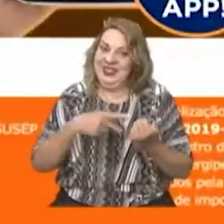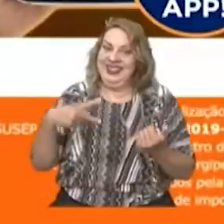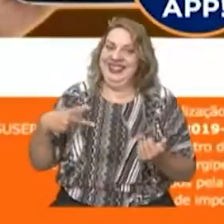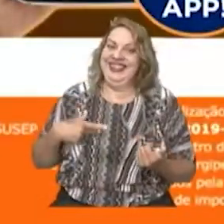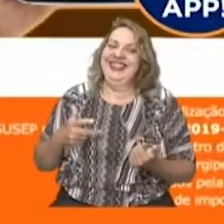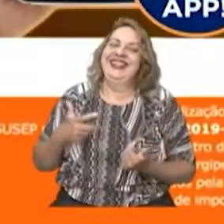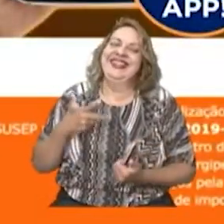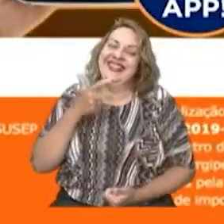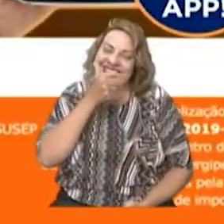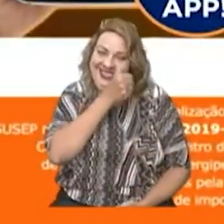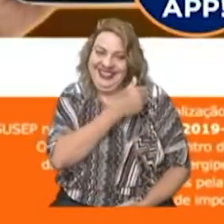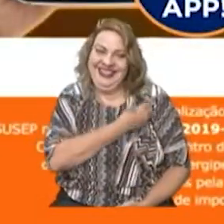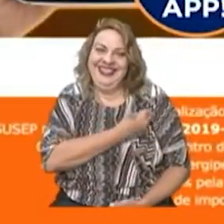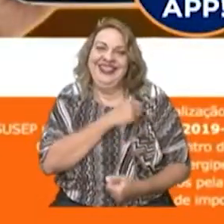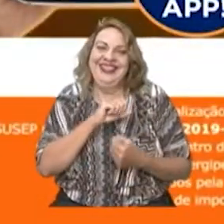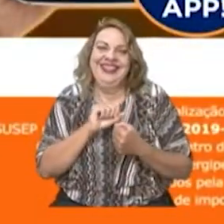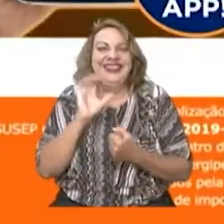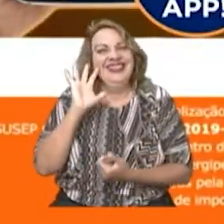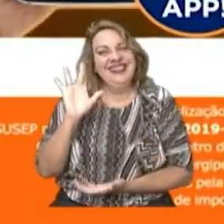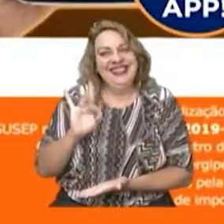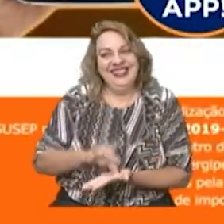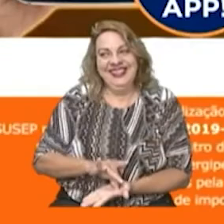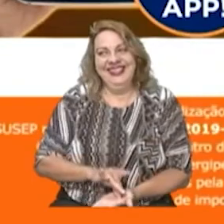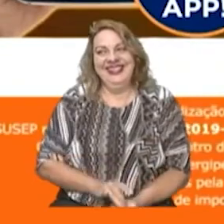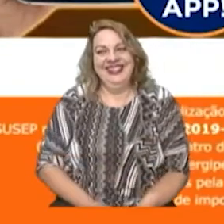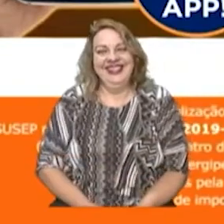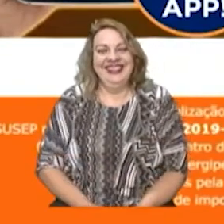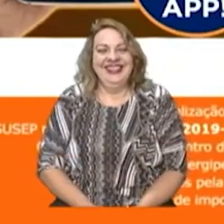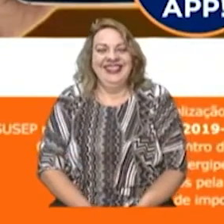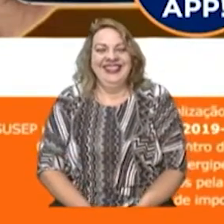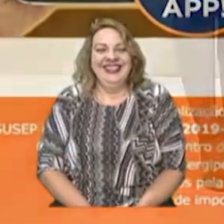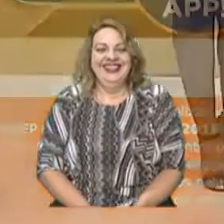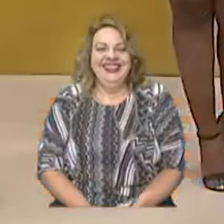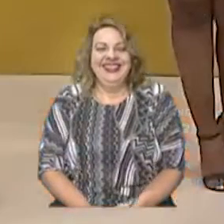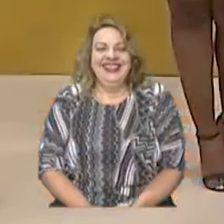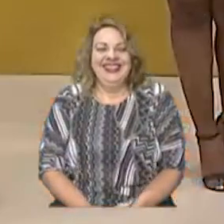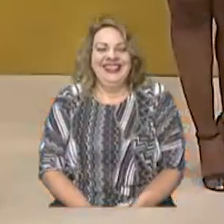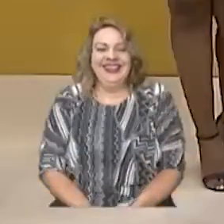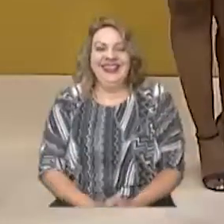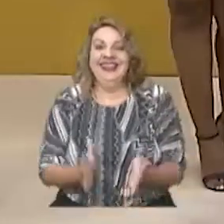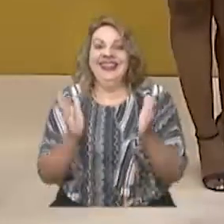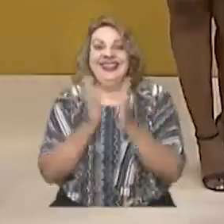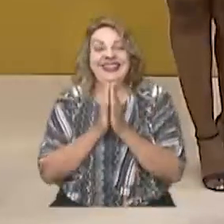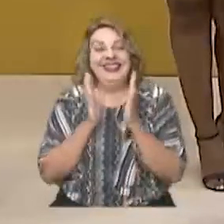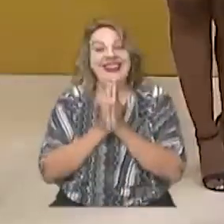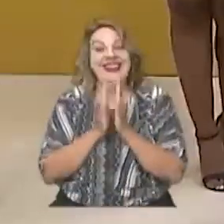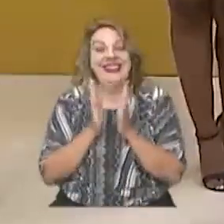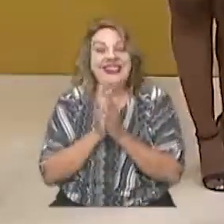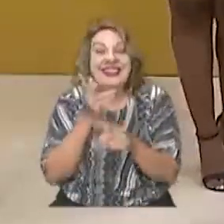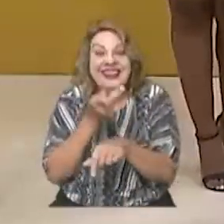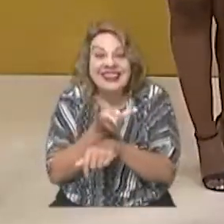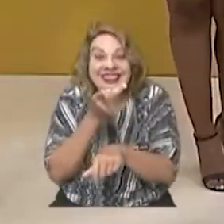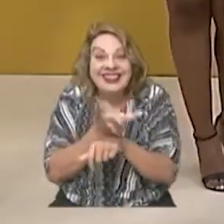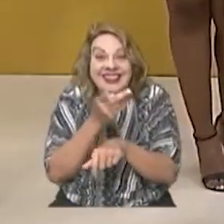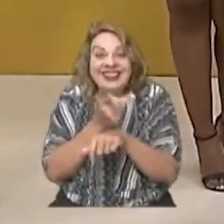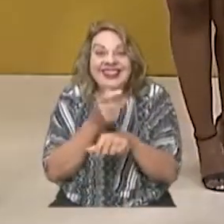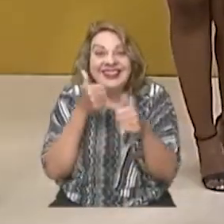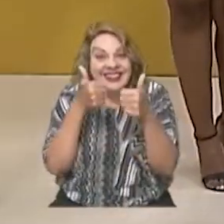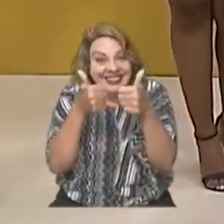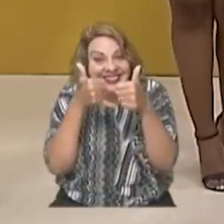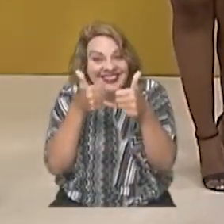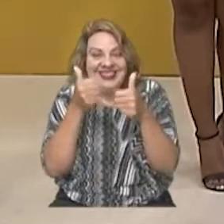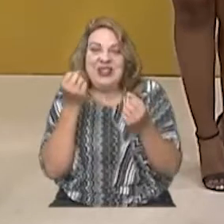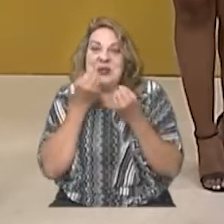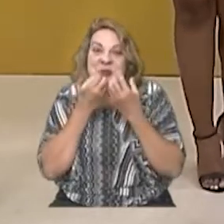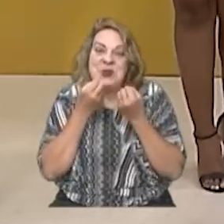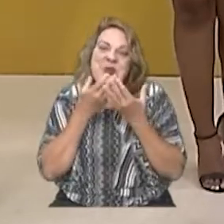Cap, salvando vidas e realizando sonhos. Que isso, que premiação! Menina, bom